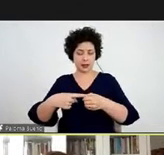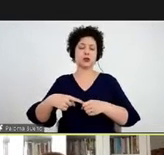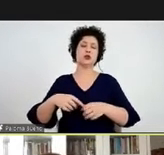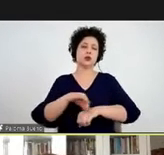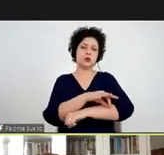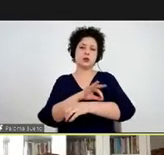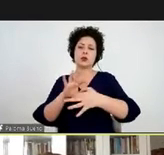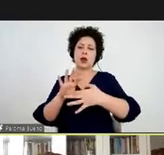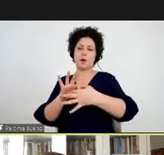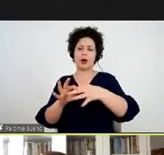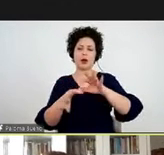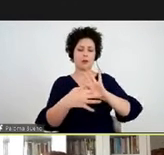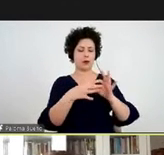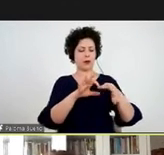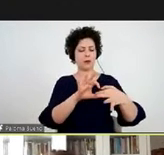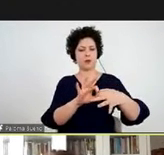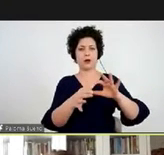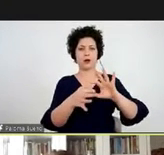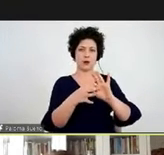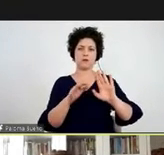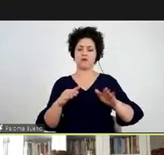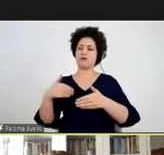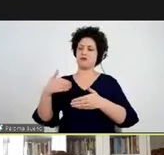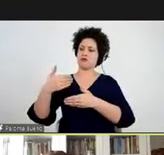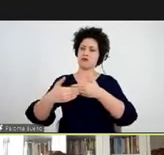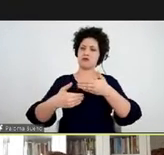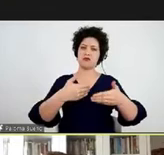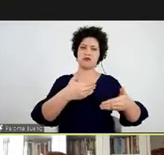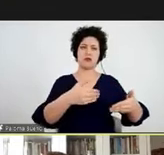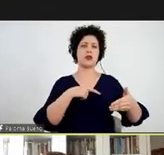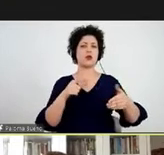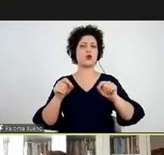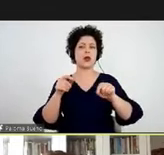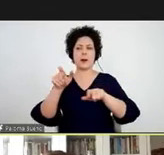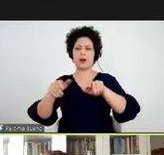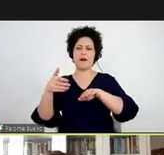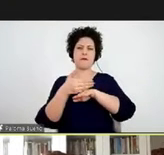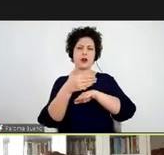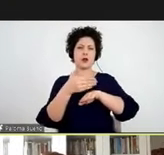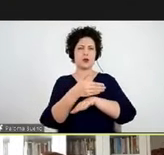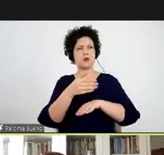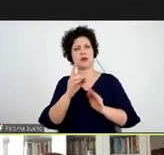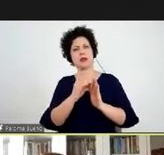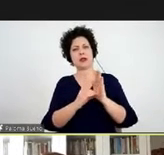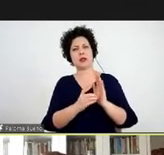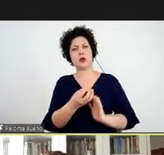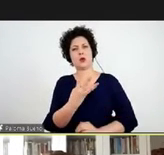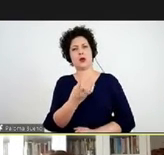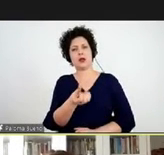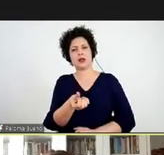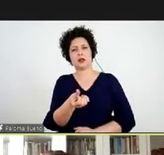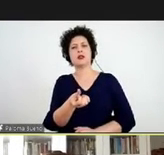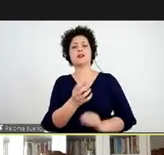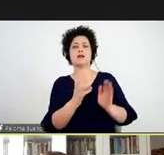tendo outros destinatários no decorrer do tempo. A partir de 46, ela foi tombada